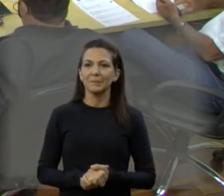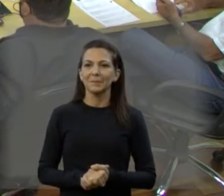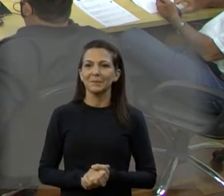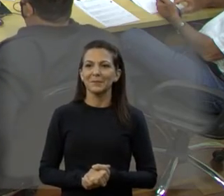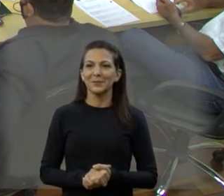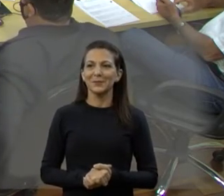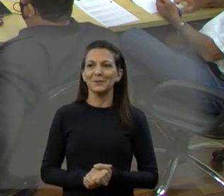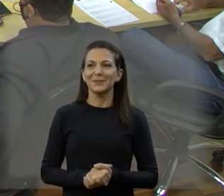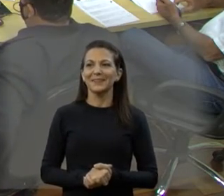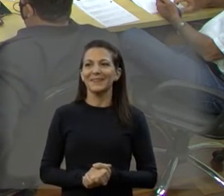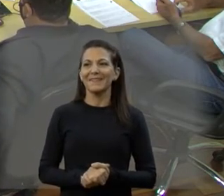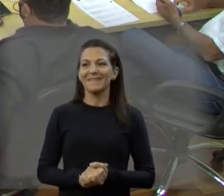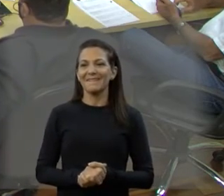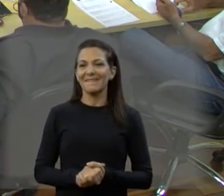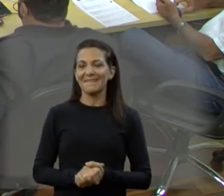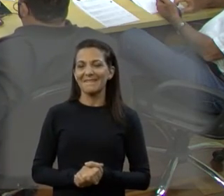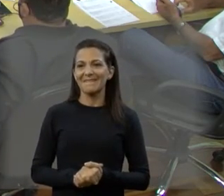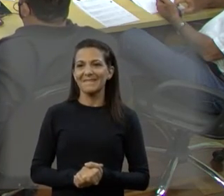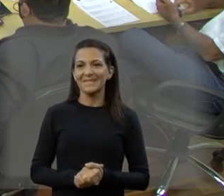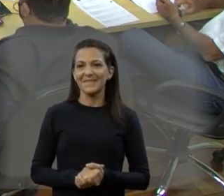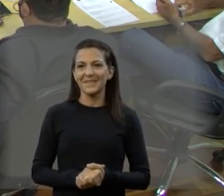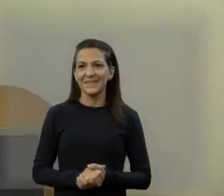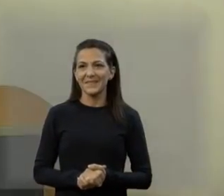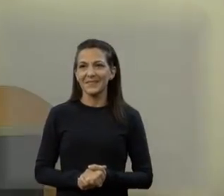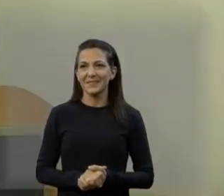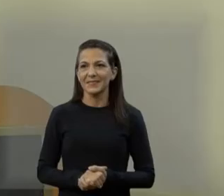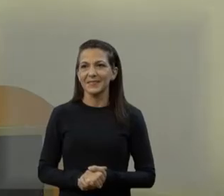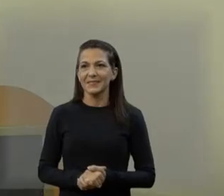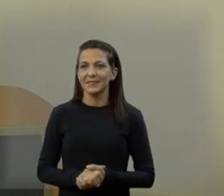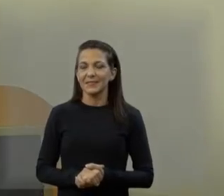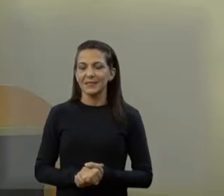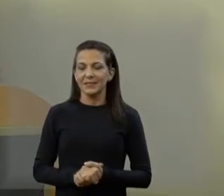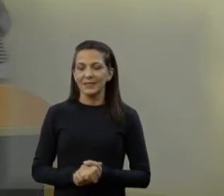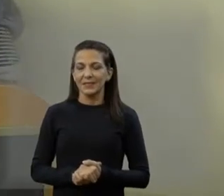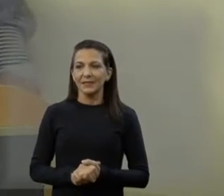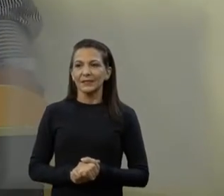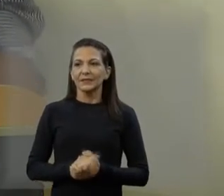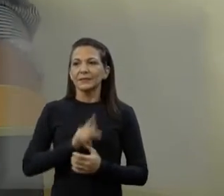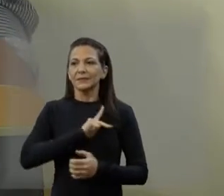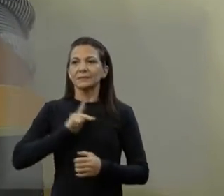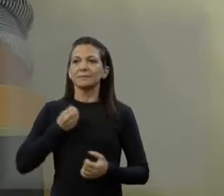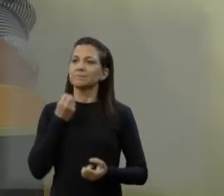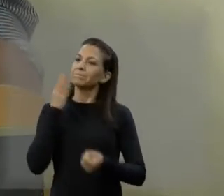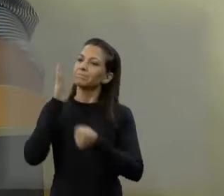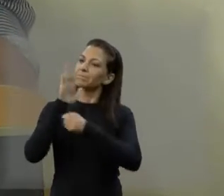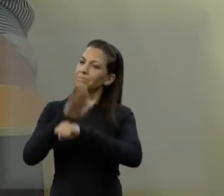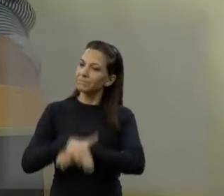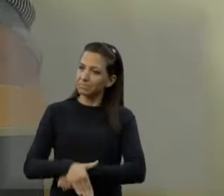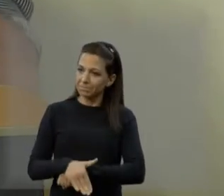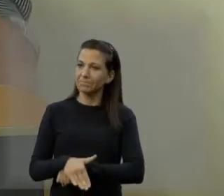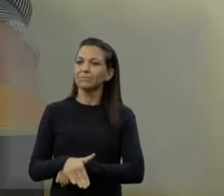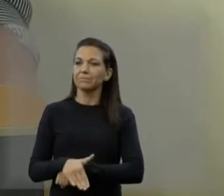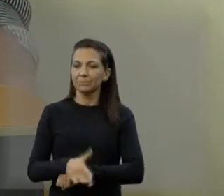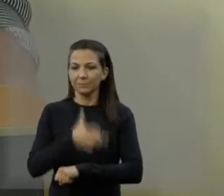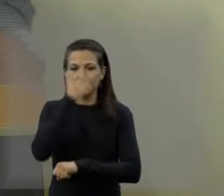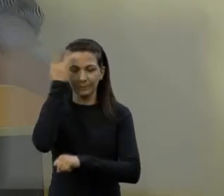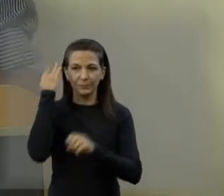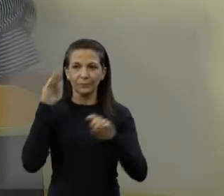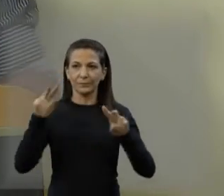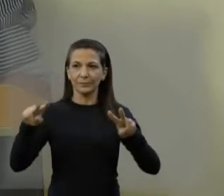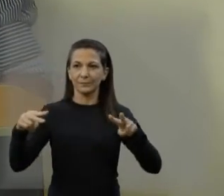E aí o presente Boa tarde mais uma vez boa tarde aqui nos